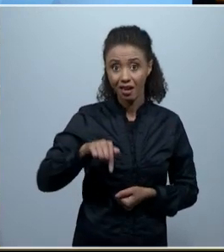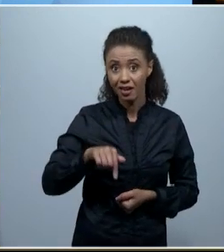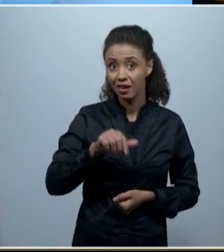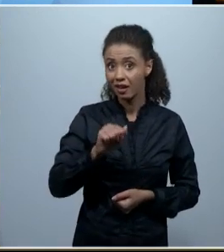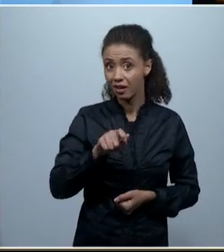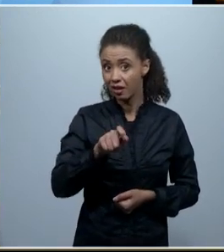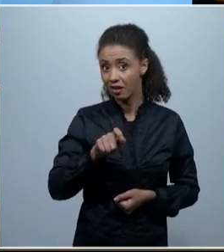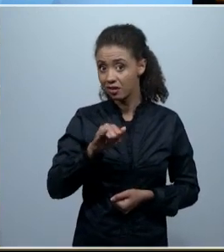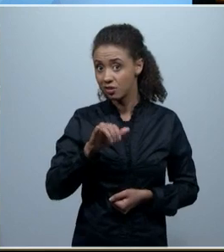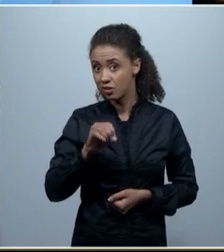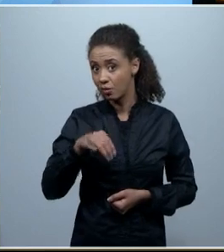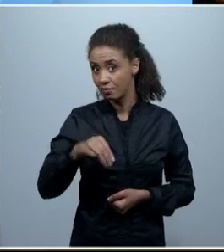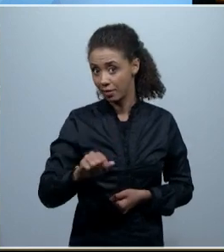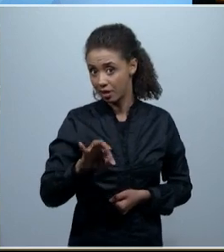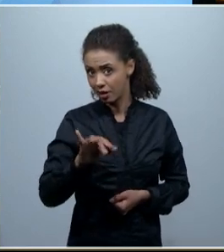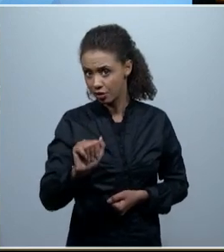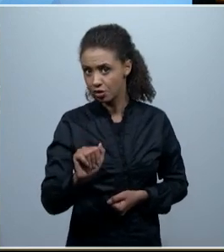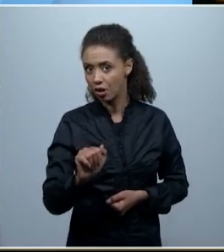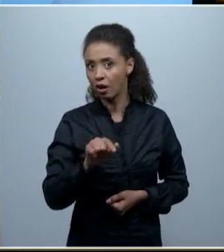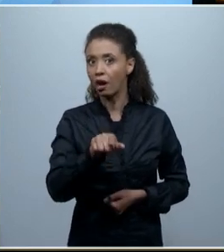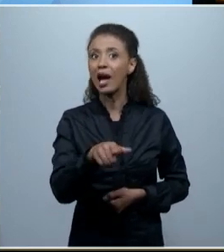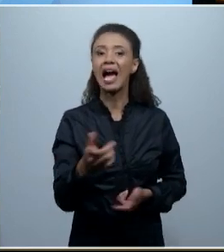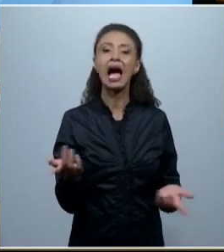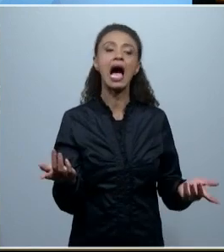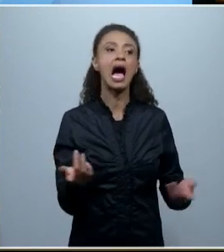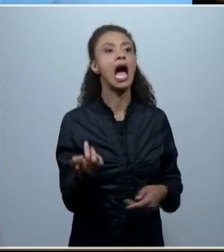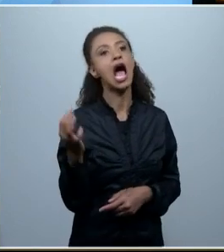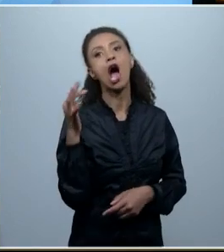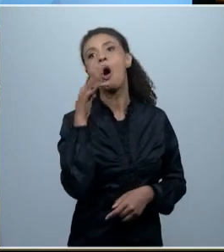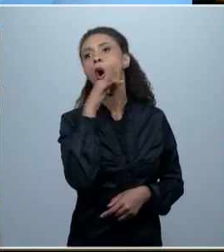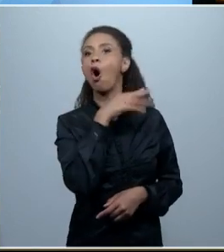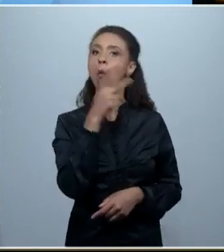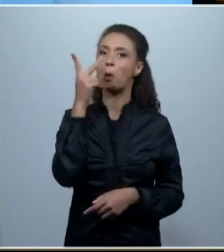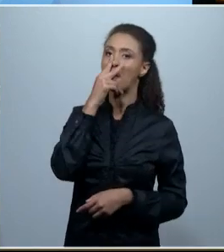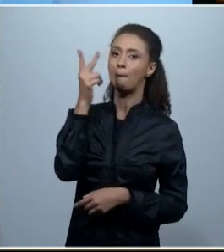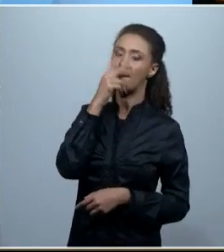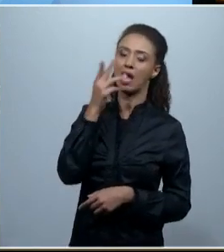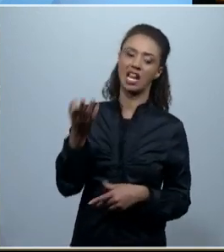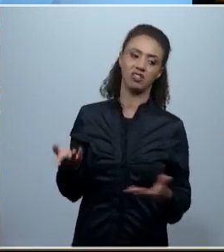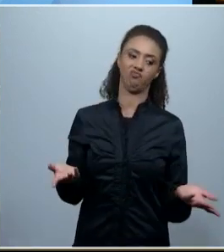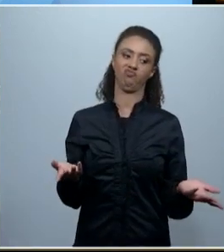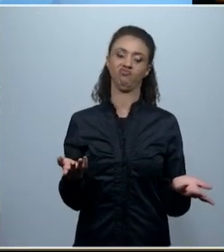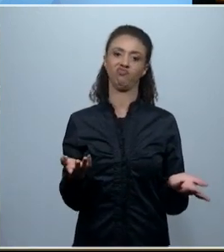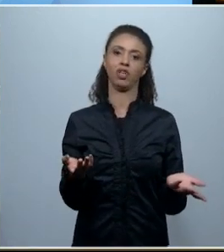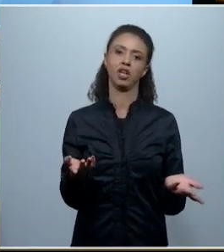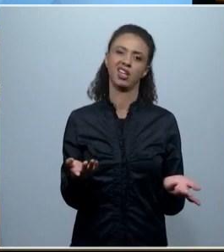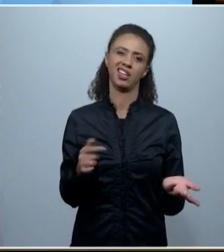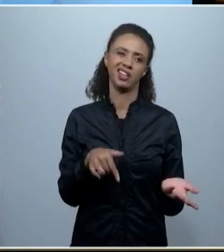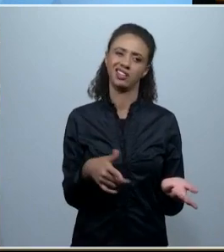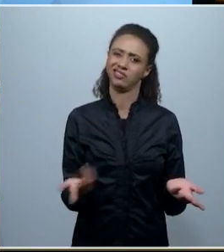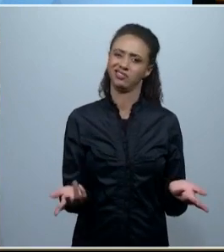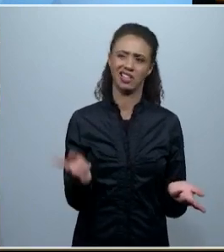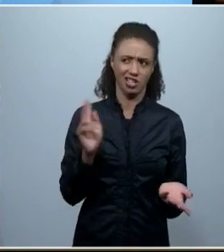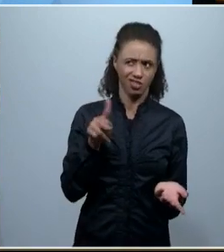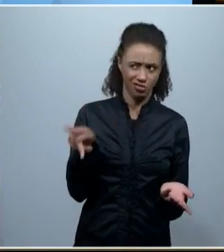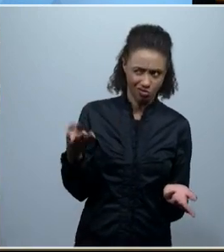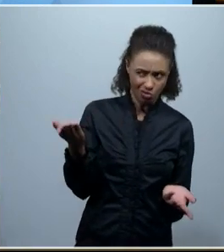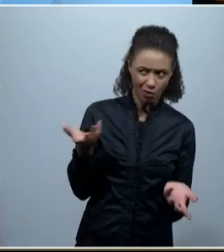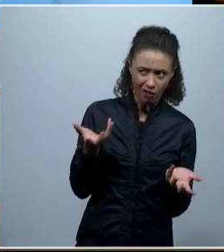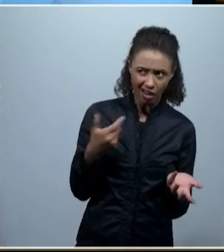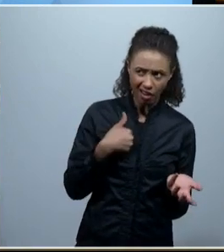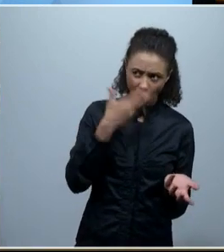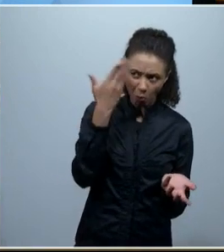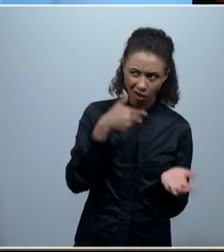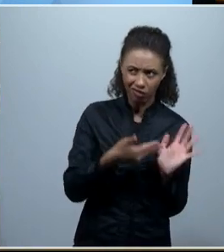para provar o que já parece óbvio sabe que os 74 é uma coisa que parece óbvia e e se esse professor que é que o próprio negócio